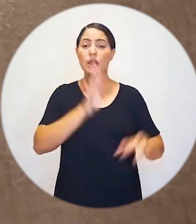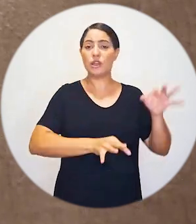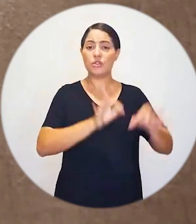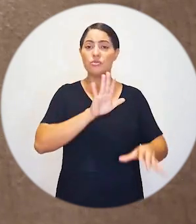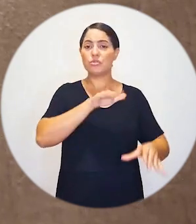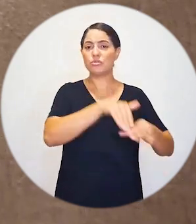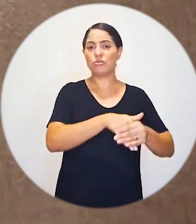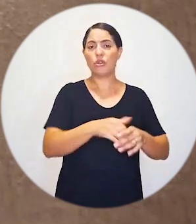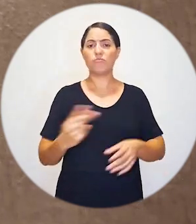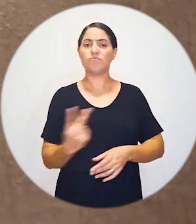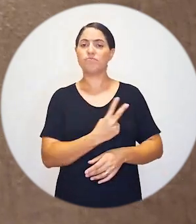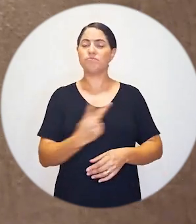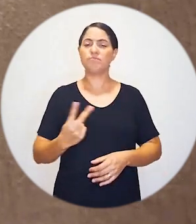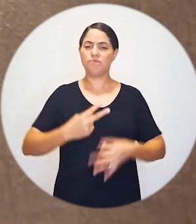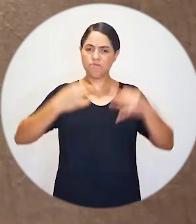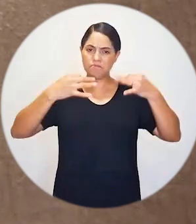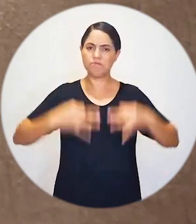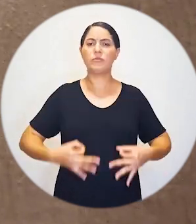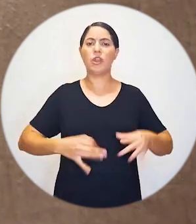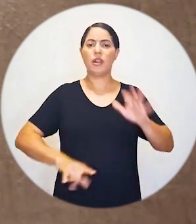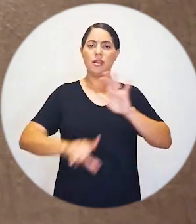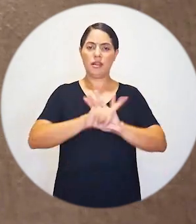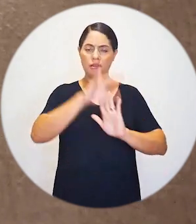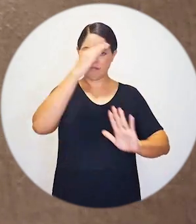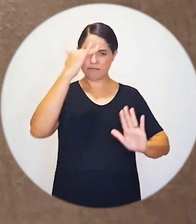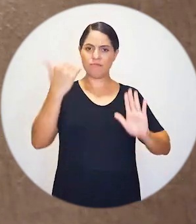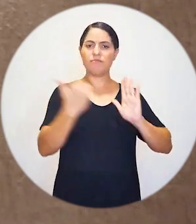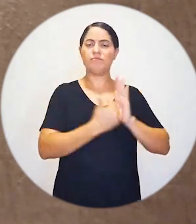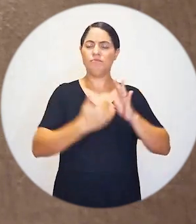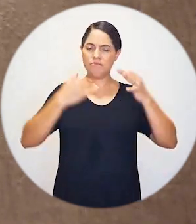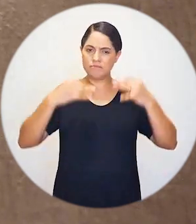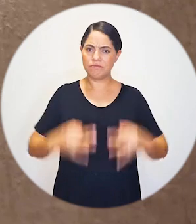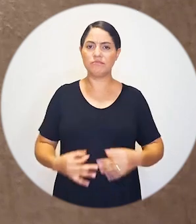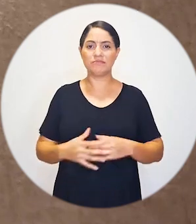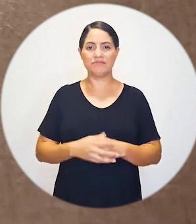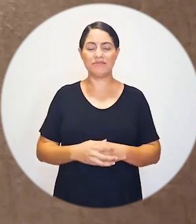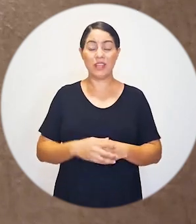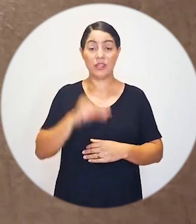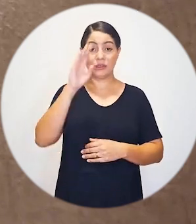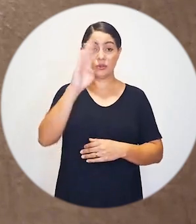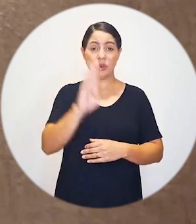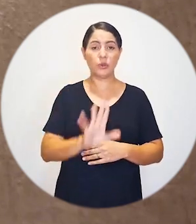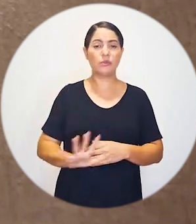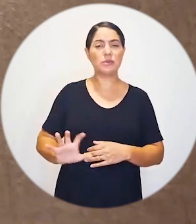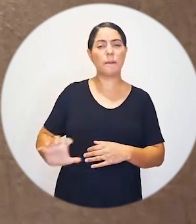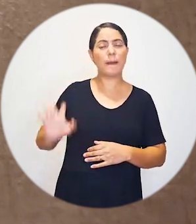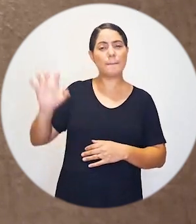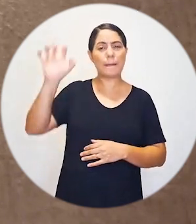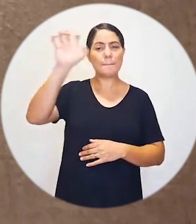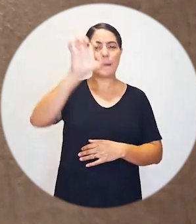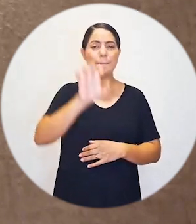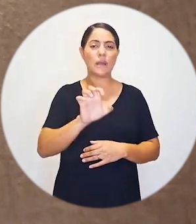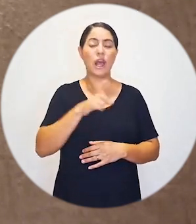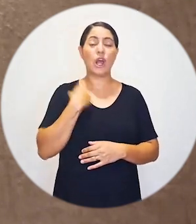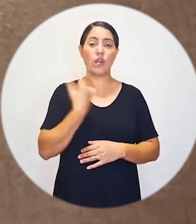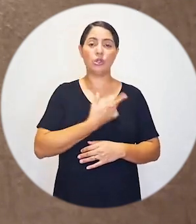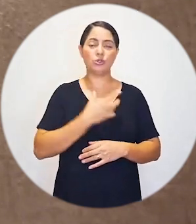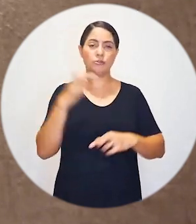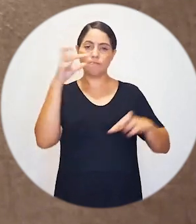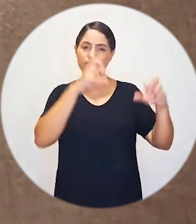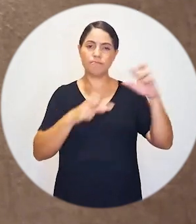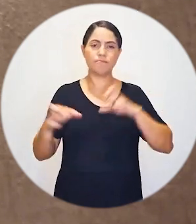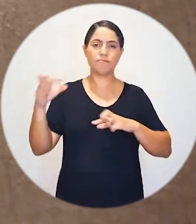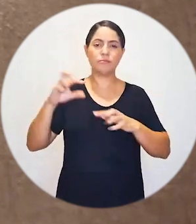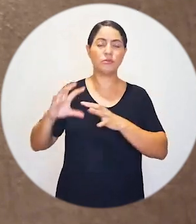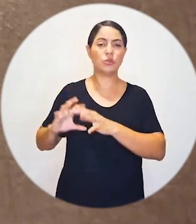comum o compromisso de garantir um pleito justo e conforme a lei. Com representantes regionais em todos os estados, fiscalizamos casos